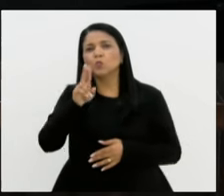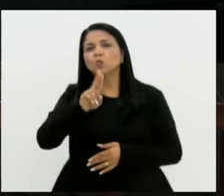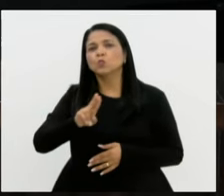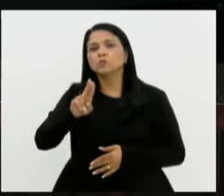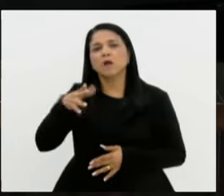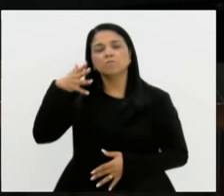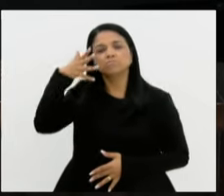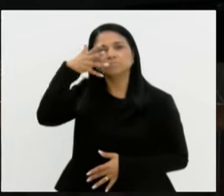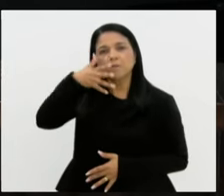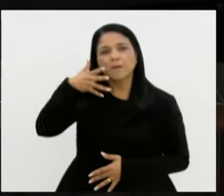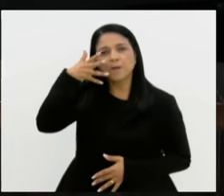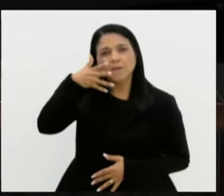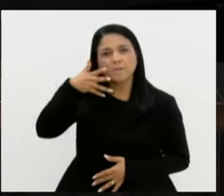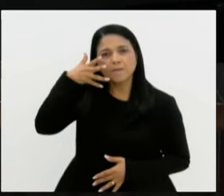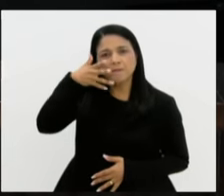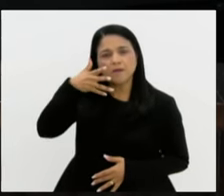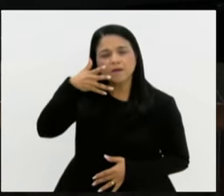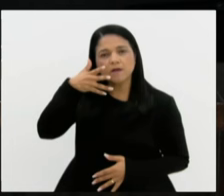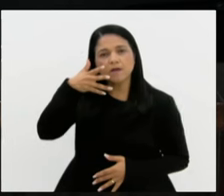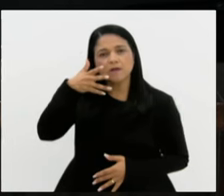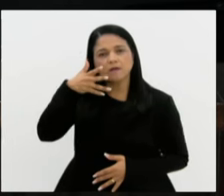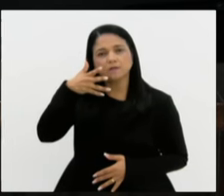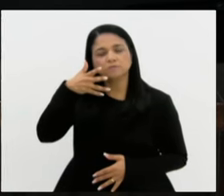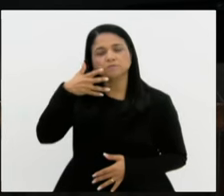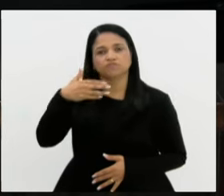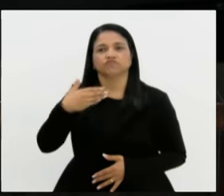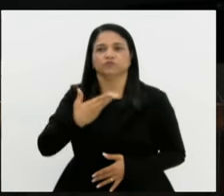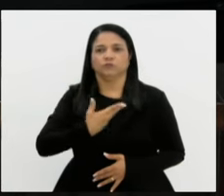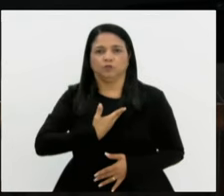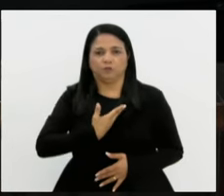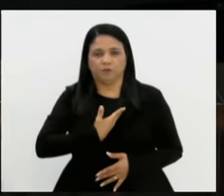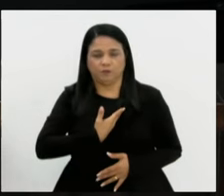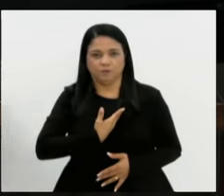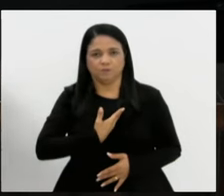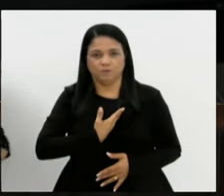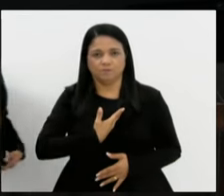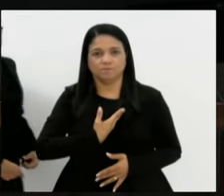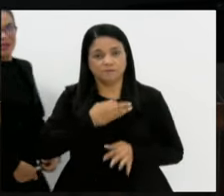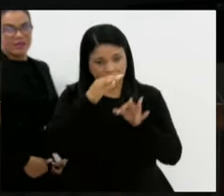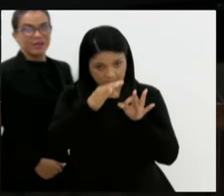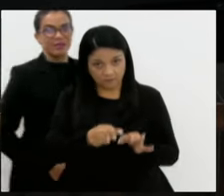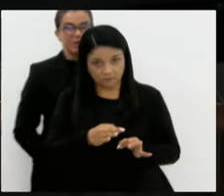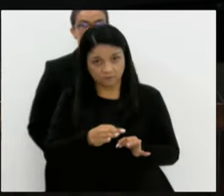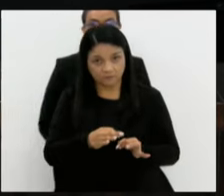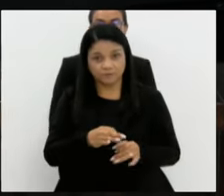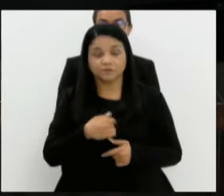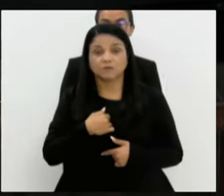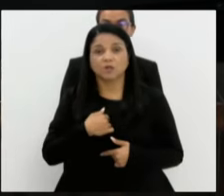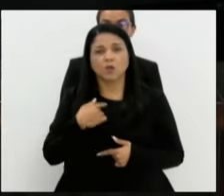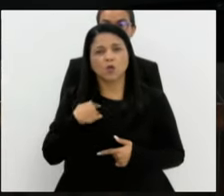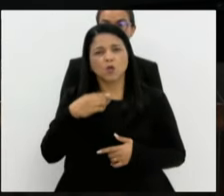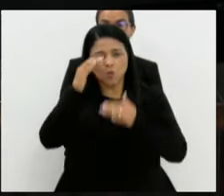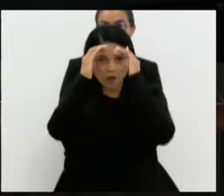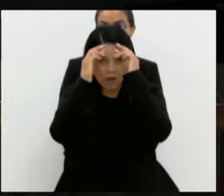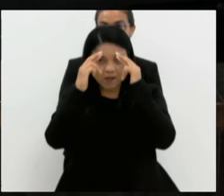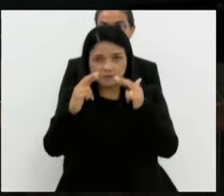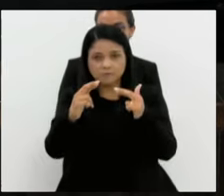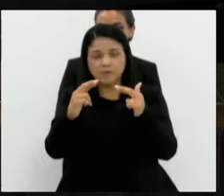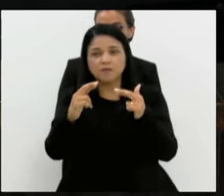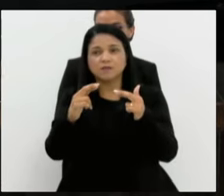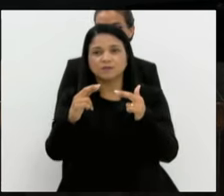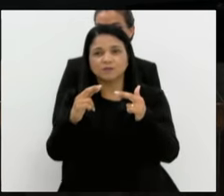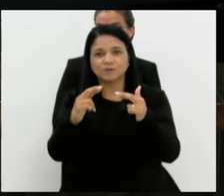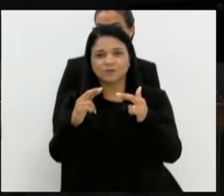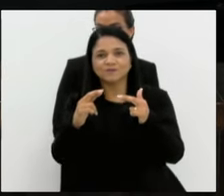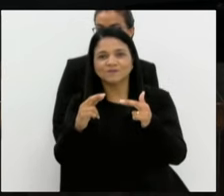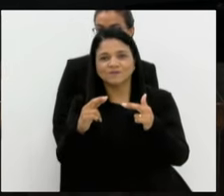palavra, entendeu? No seu próprio companheiro, certo? Então, eu sempre procurei respeitar o parlamento,